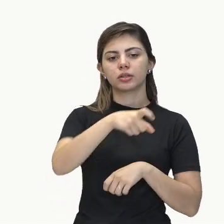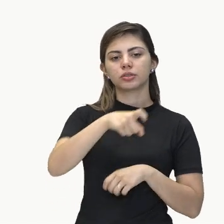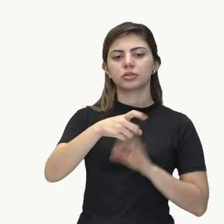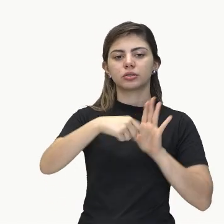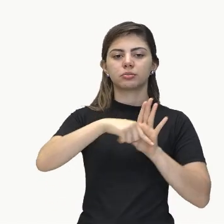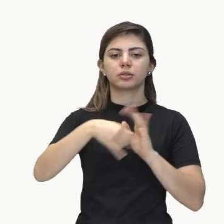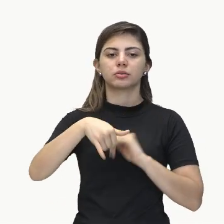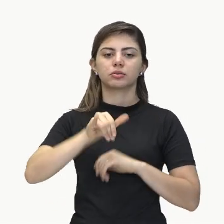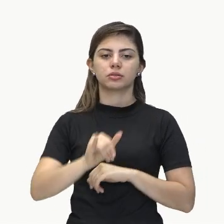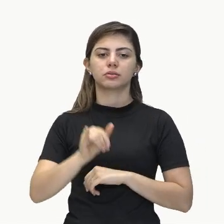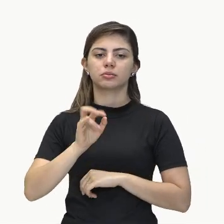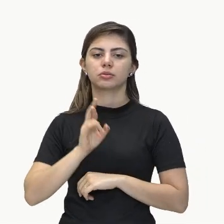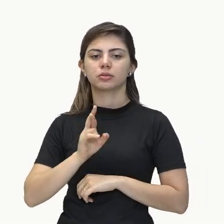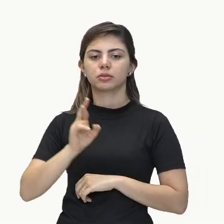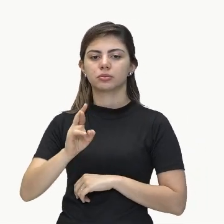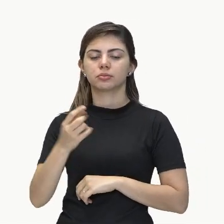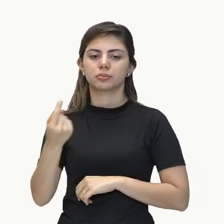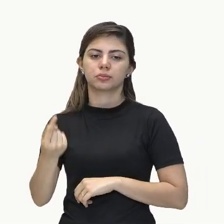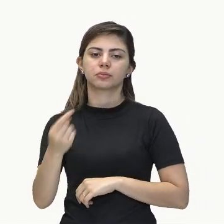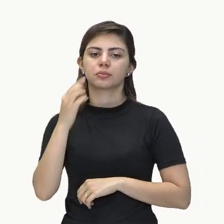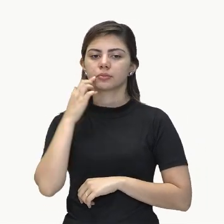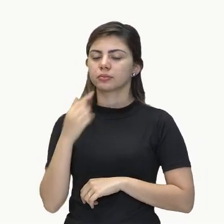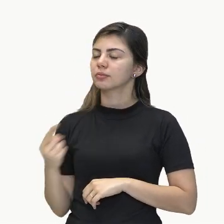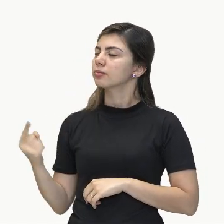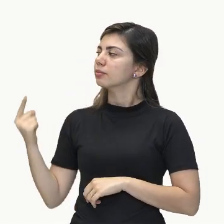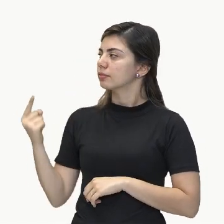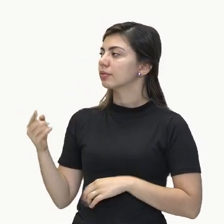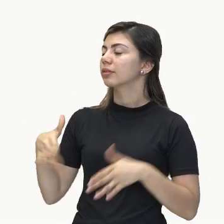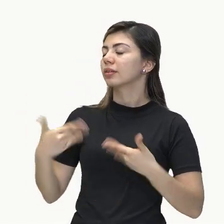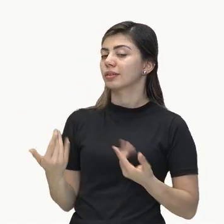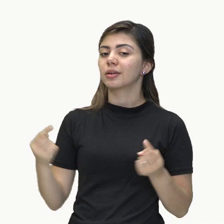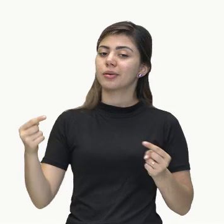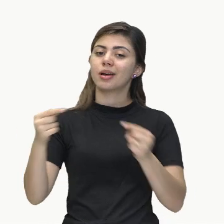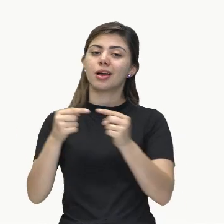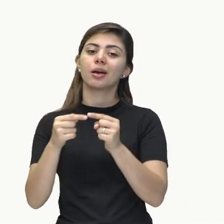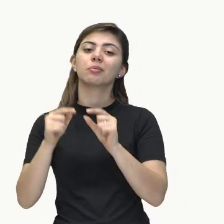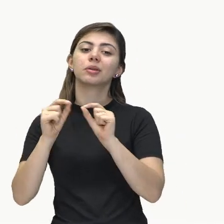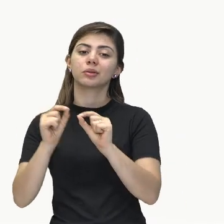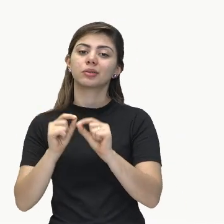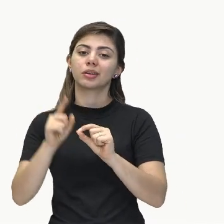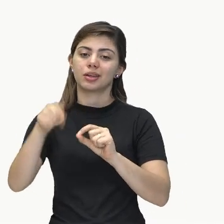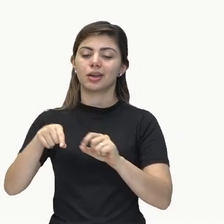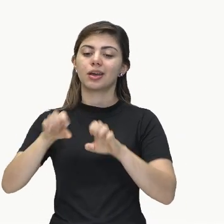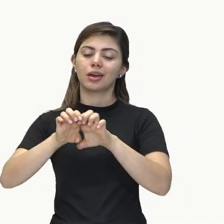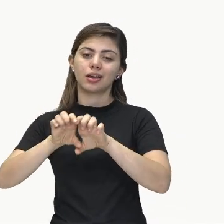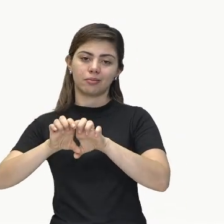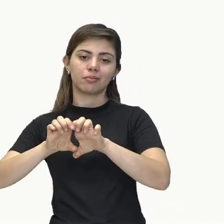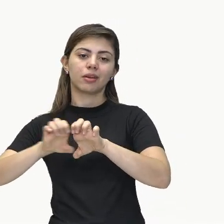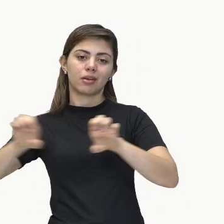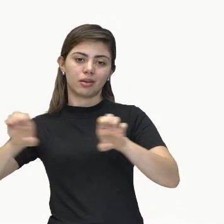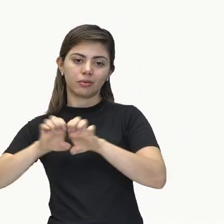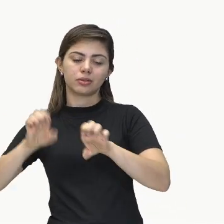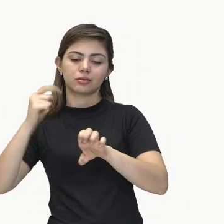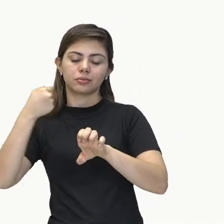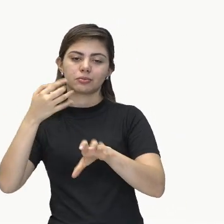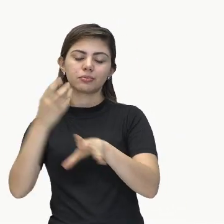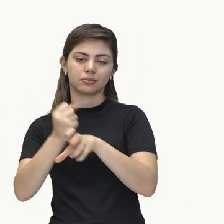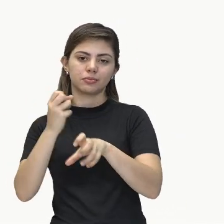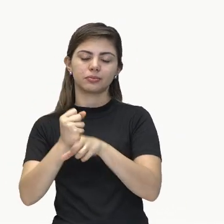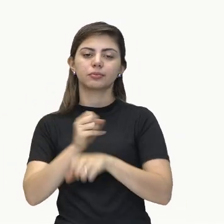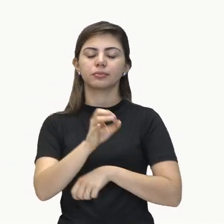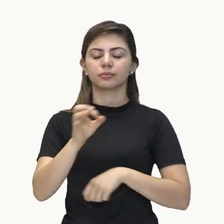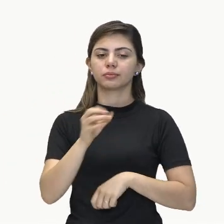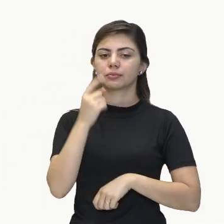a 1. Então, isso aqui é um sistema de equação, tá? Isso aqui é